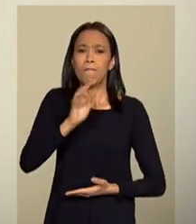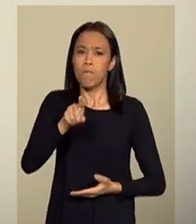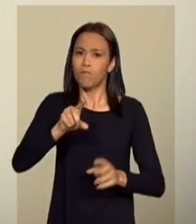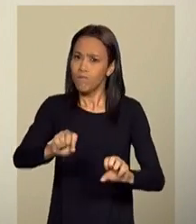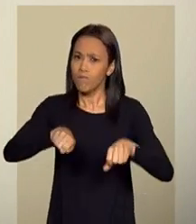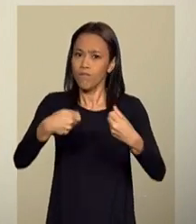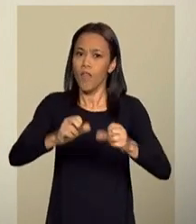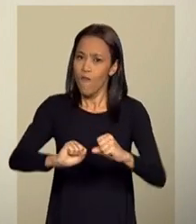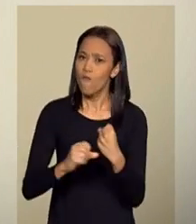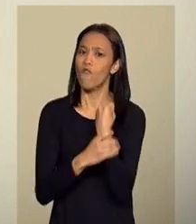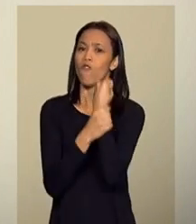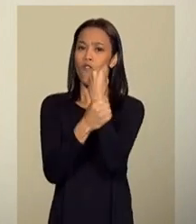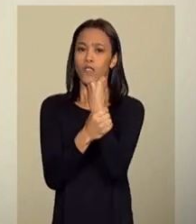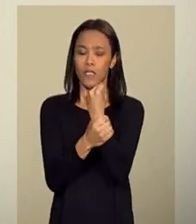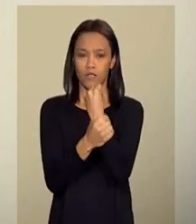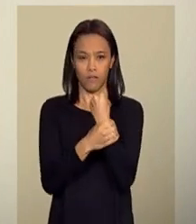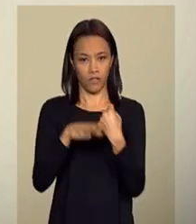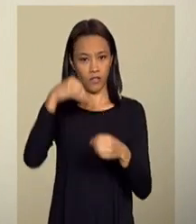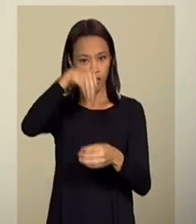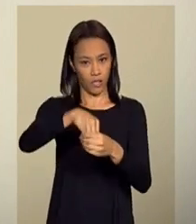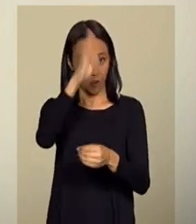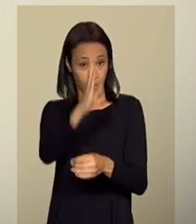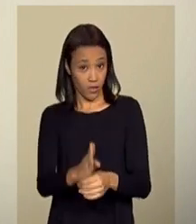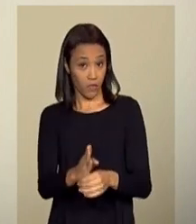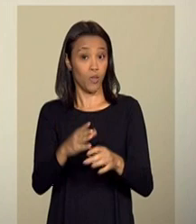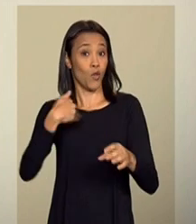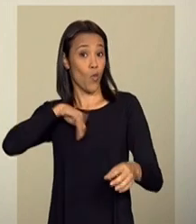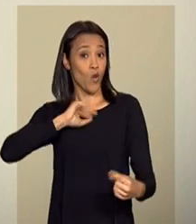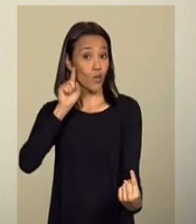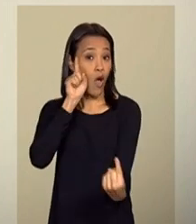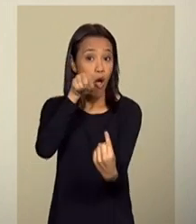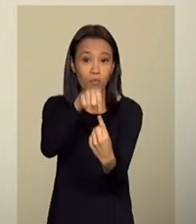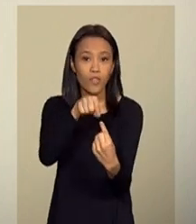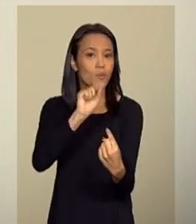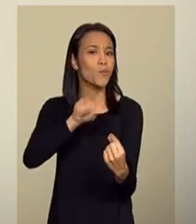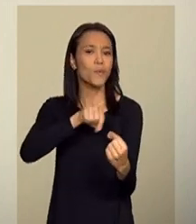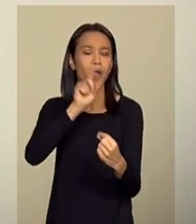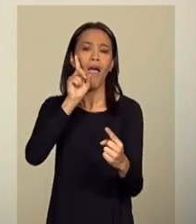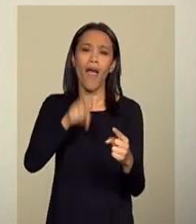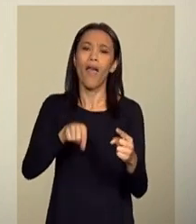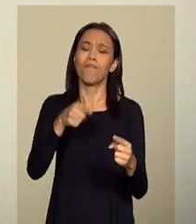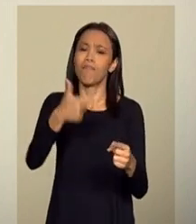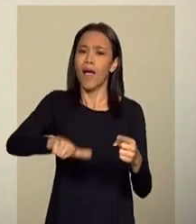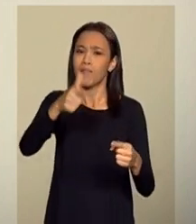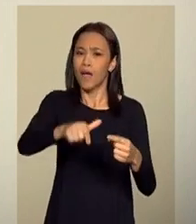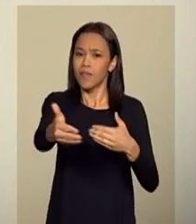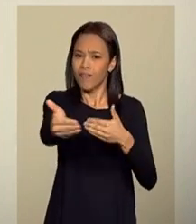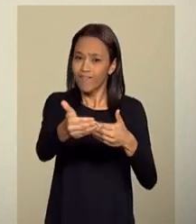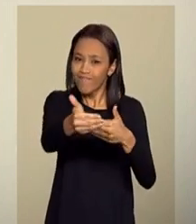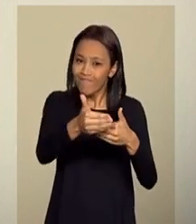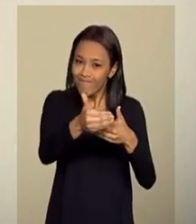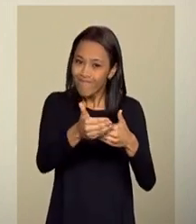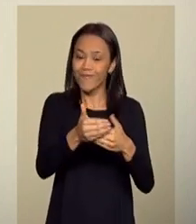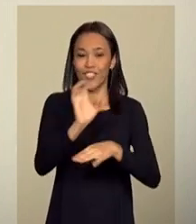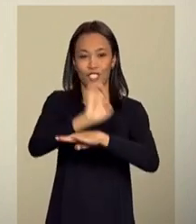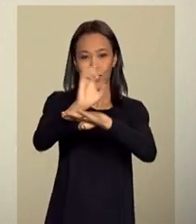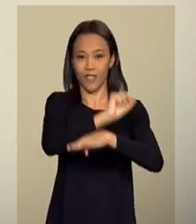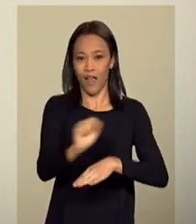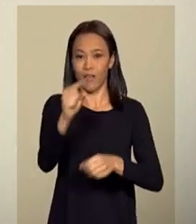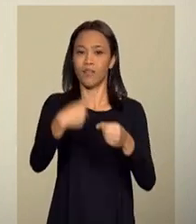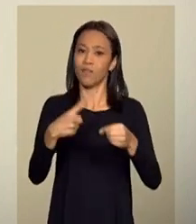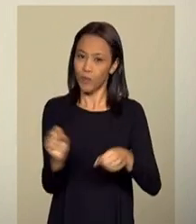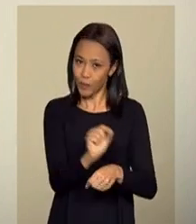fortalecer a segurança do nosso país e o nosso objetivo é estreitar cada vez mais a parceria com estados e